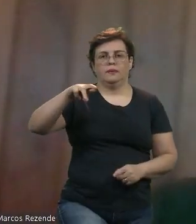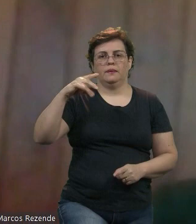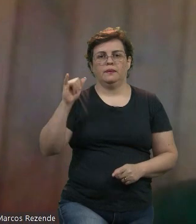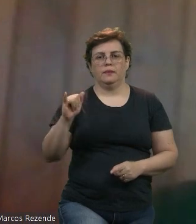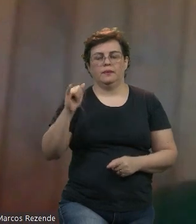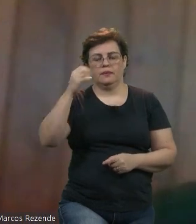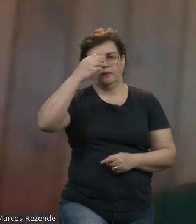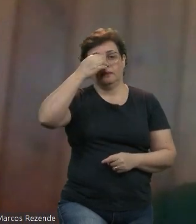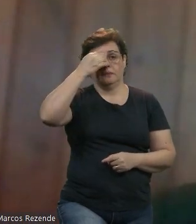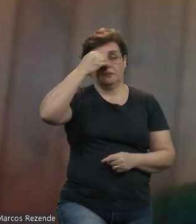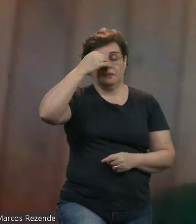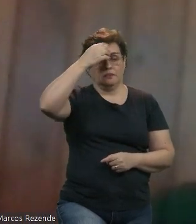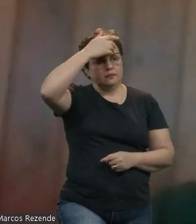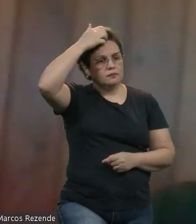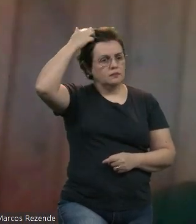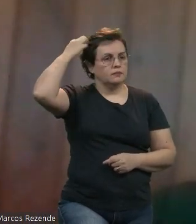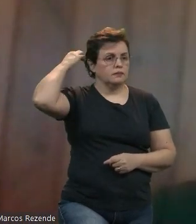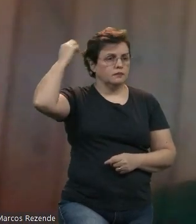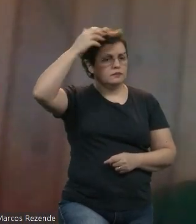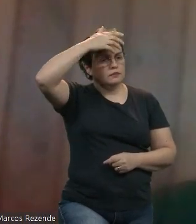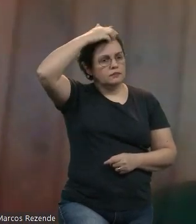Nardi.